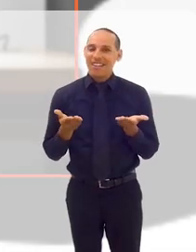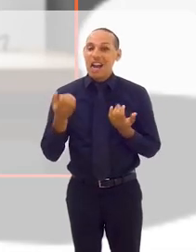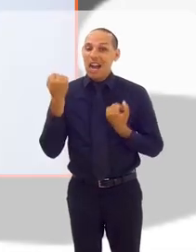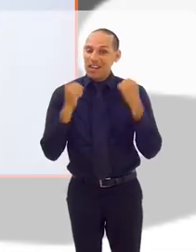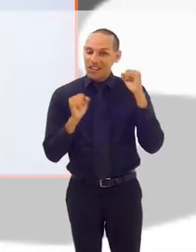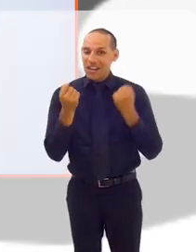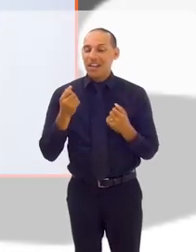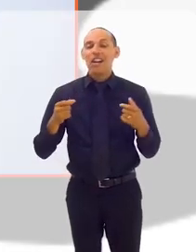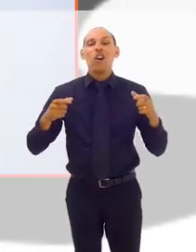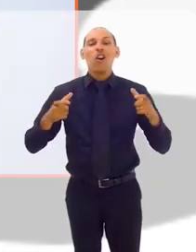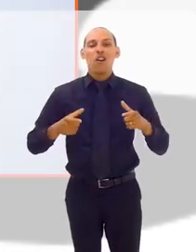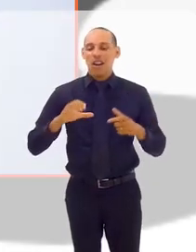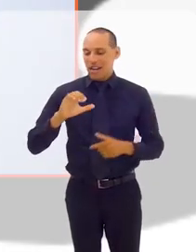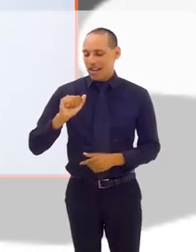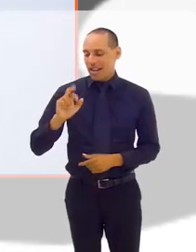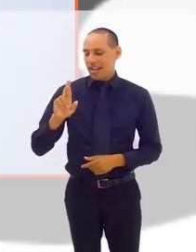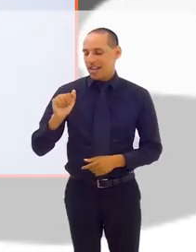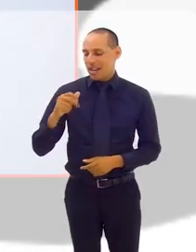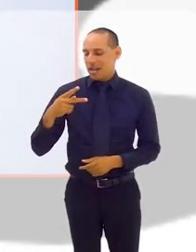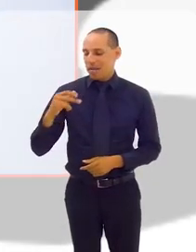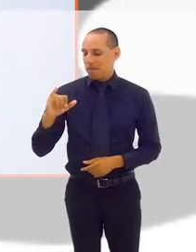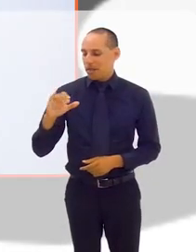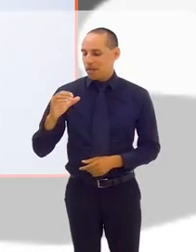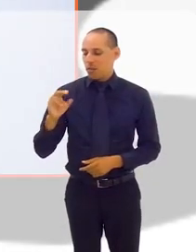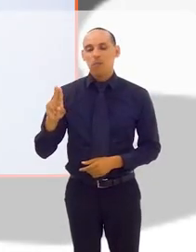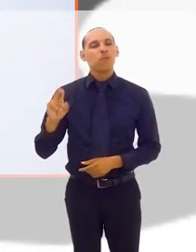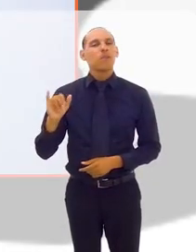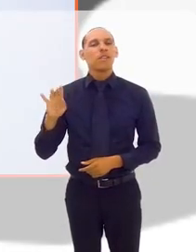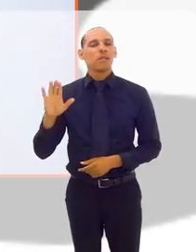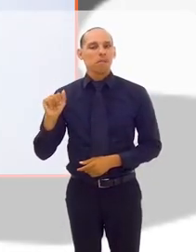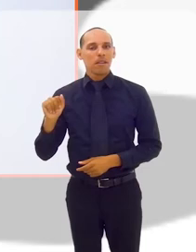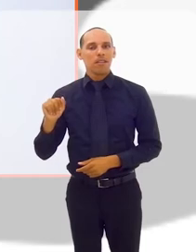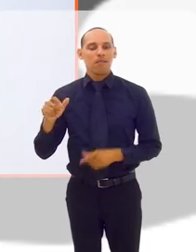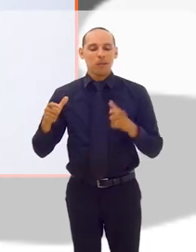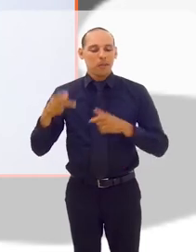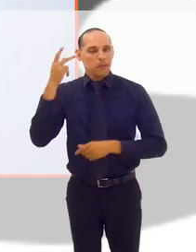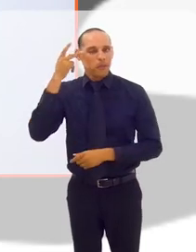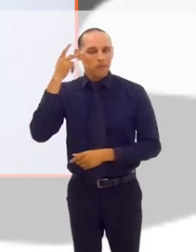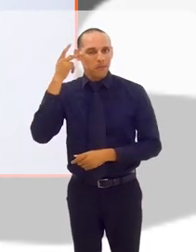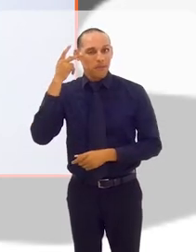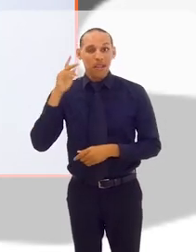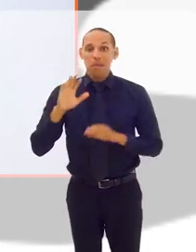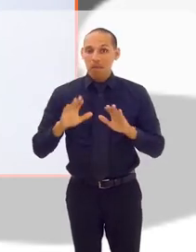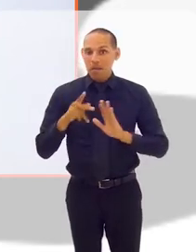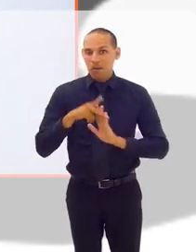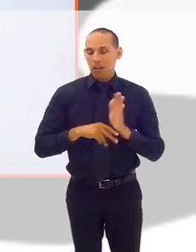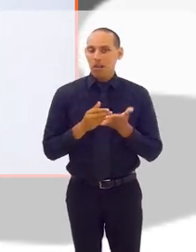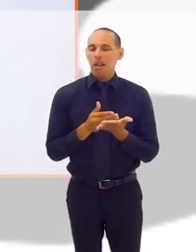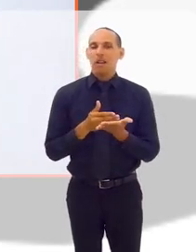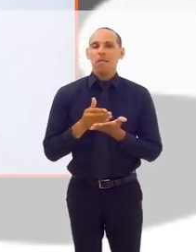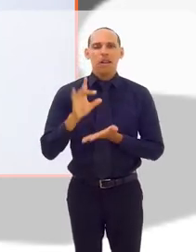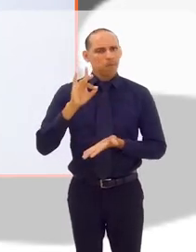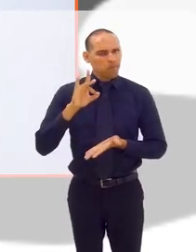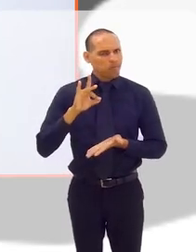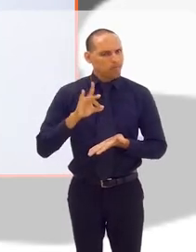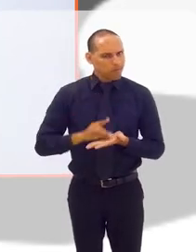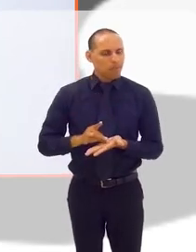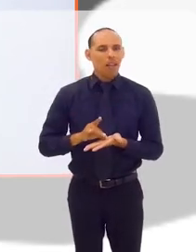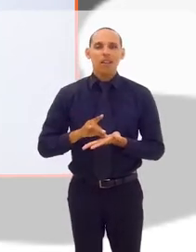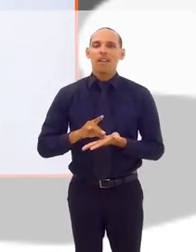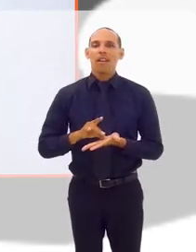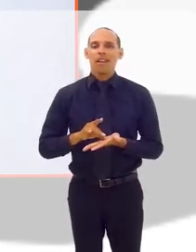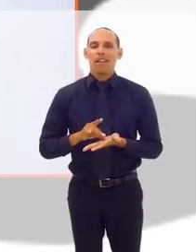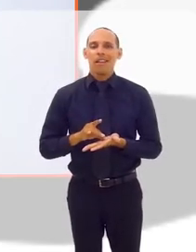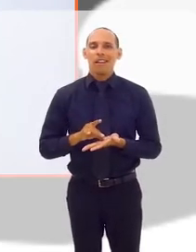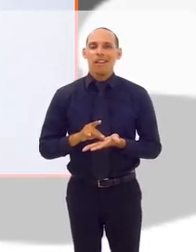nossa fábrica aqui em Carapicuíba, em São Paulo. Se bem que desde quando a gente começou o projeto, que ele foi oficialmente